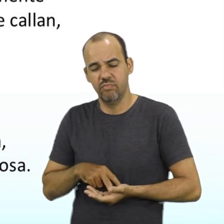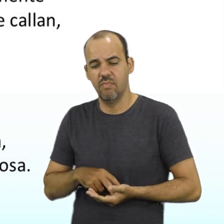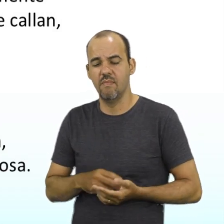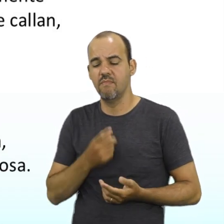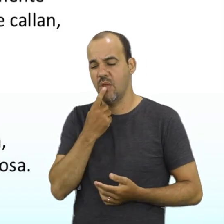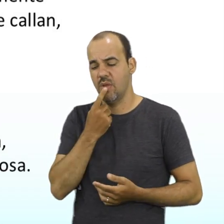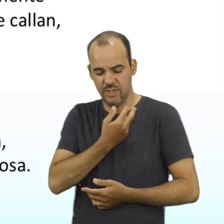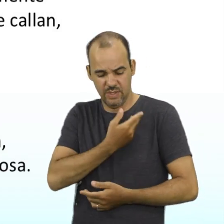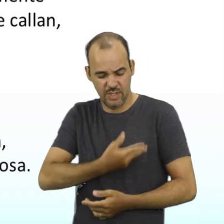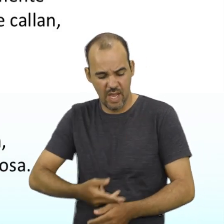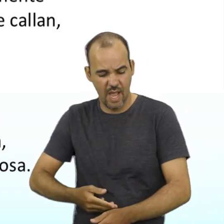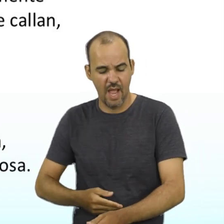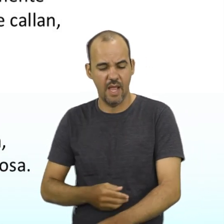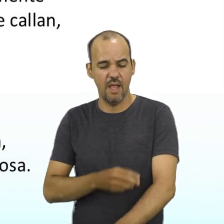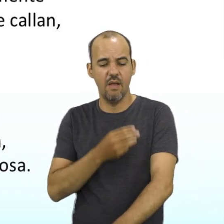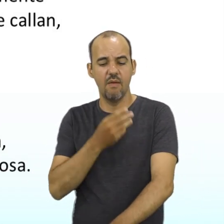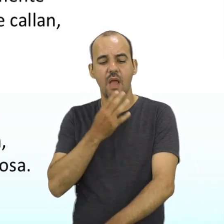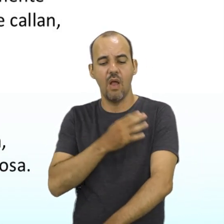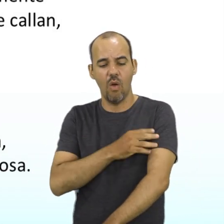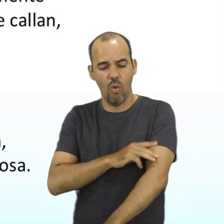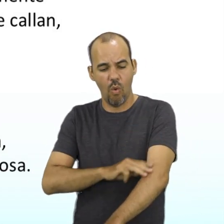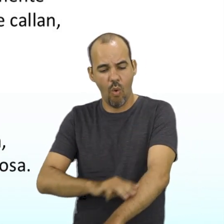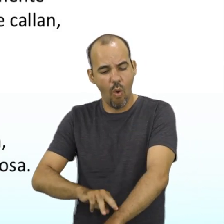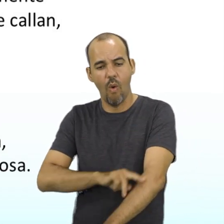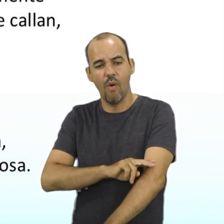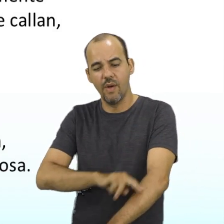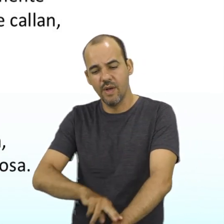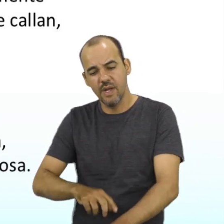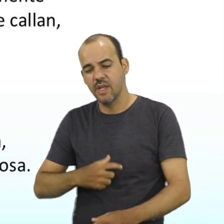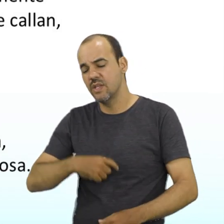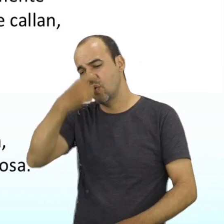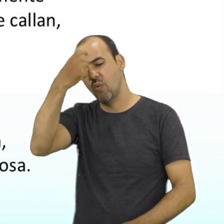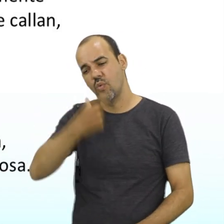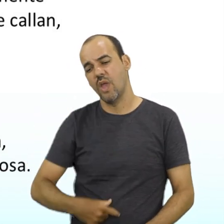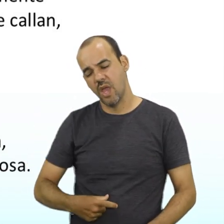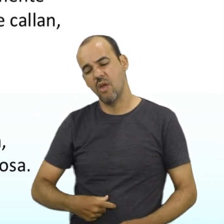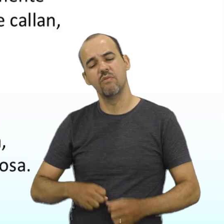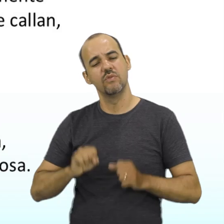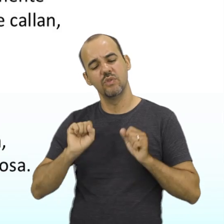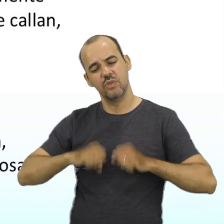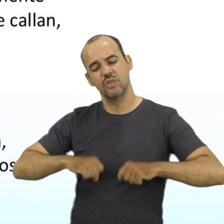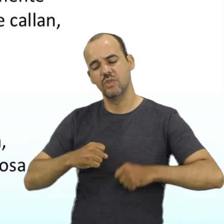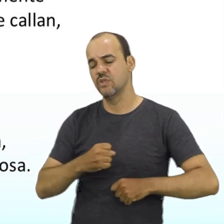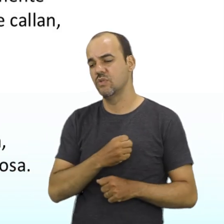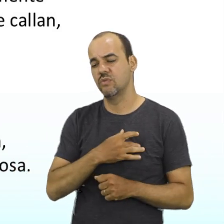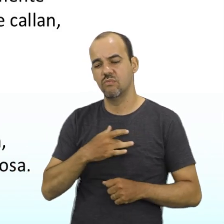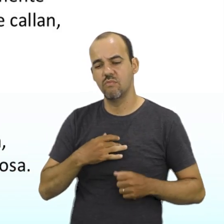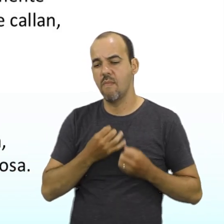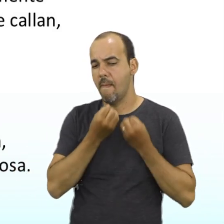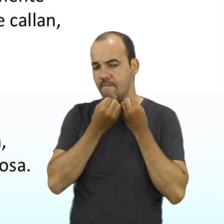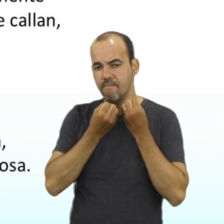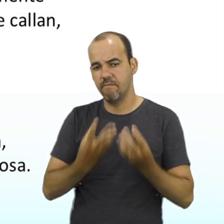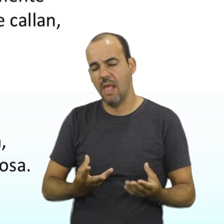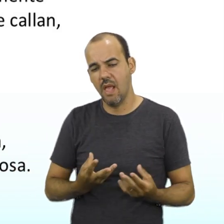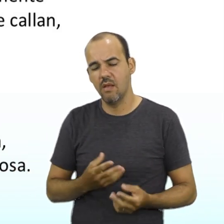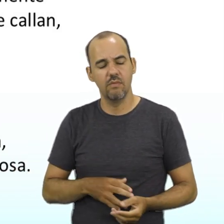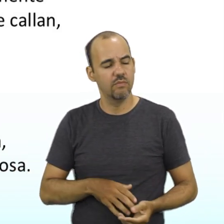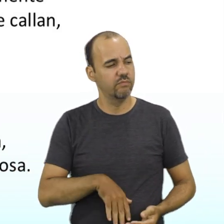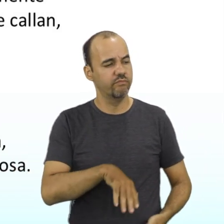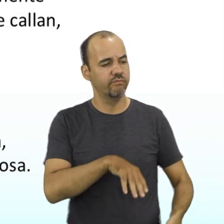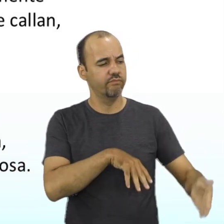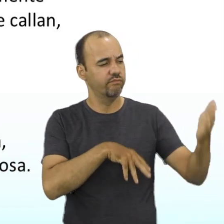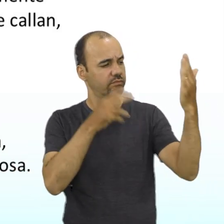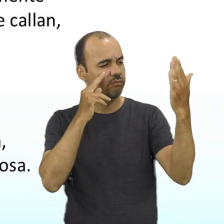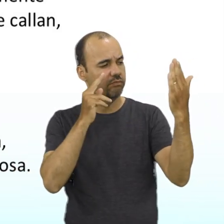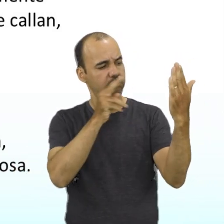nego profundamente a deixar de ser eu, a deixar de sentir-me bem, de quando eu me olho